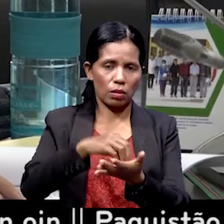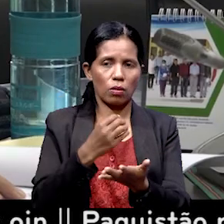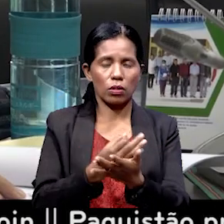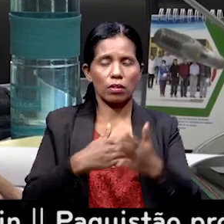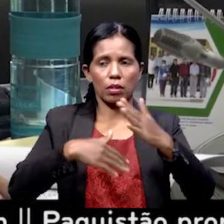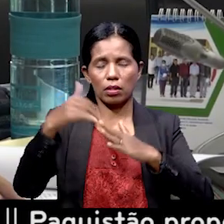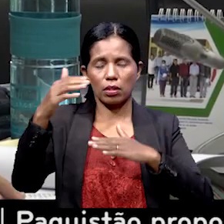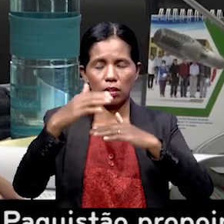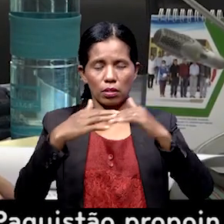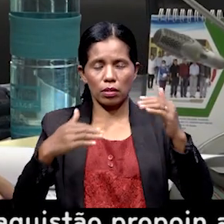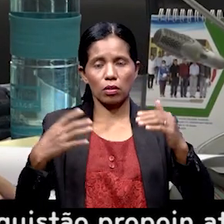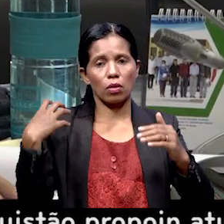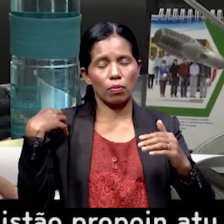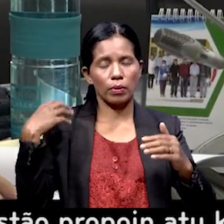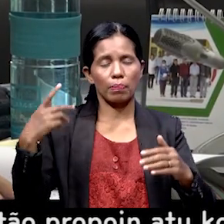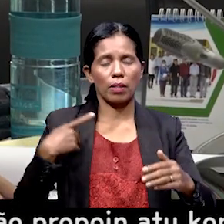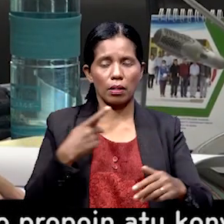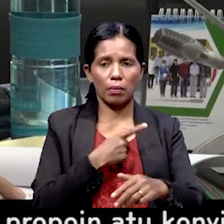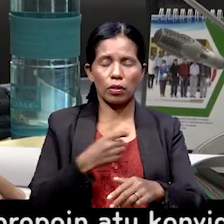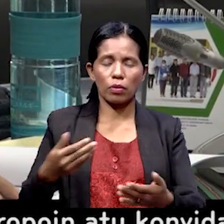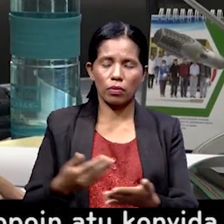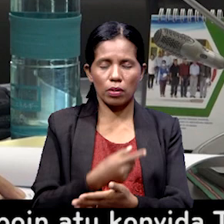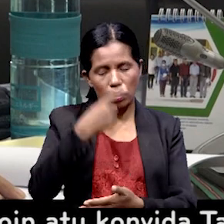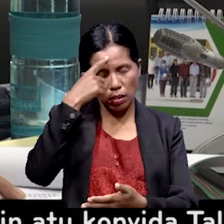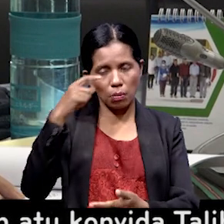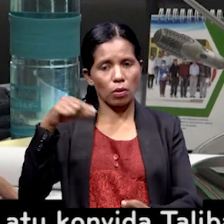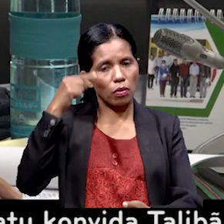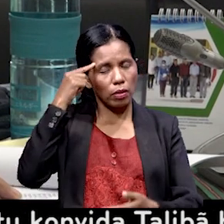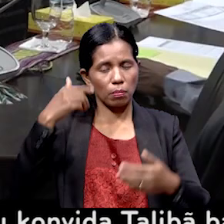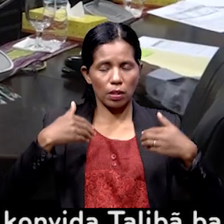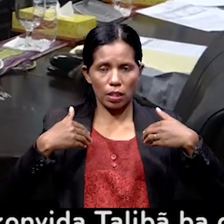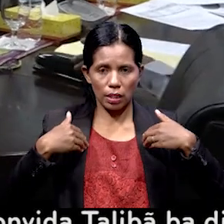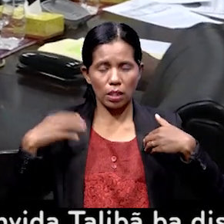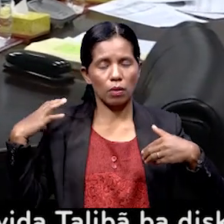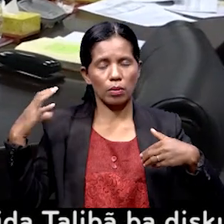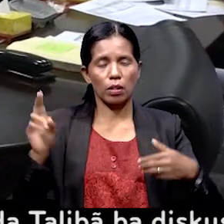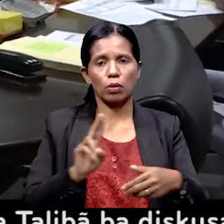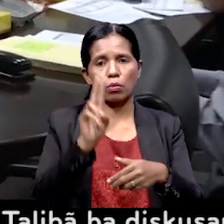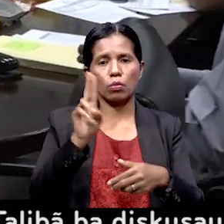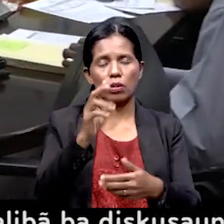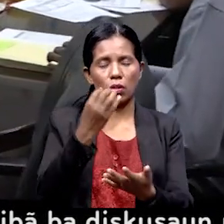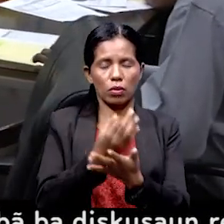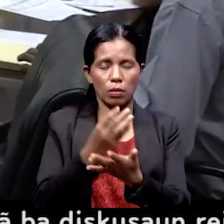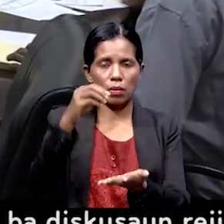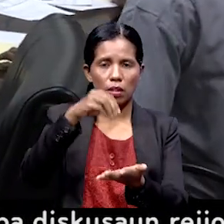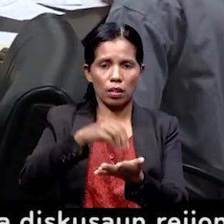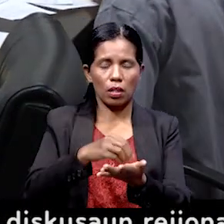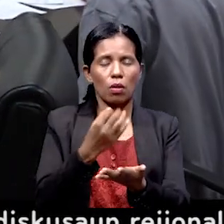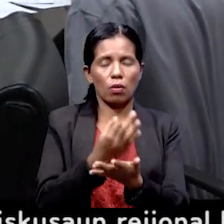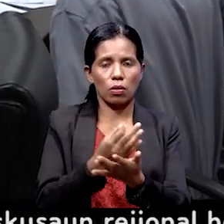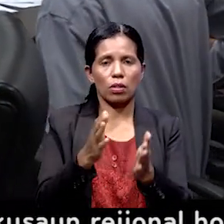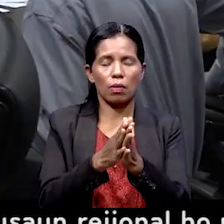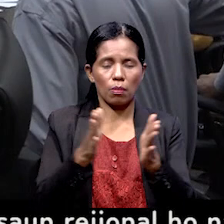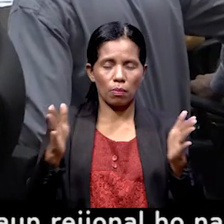construção edifício parlamento fong, tamba governo maquia competência. Atugere orçamento nebe aloca romantante bot